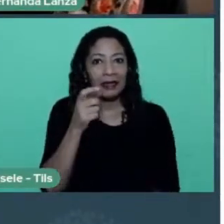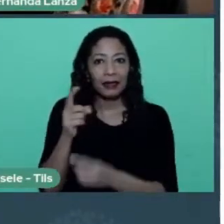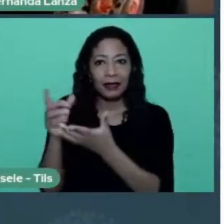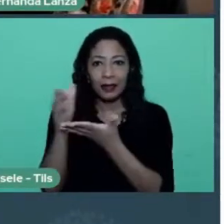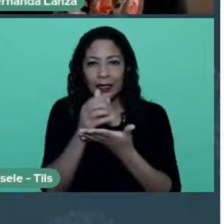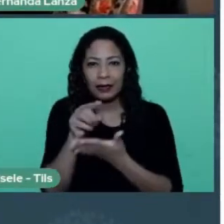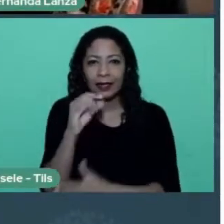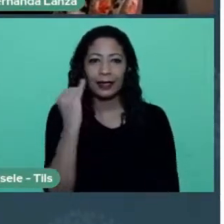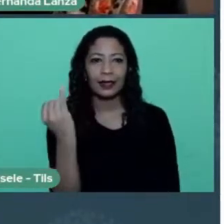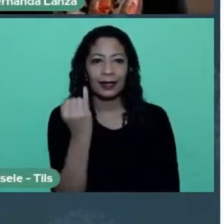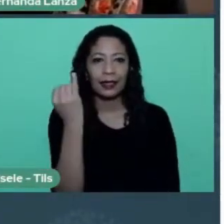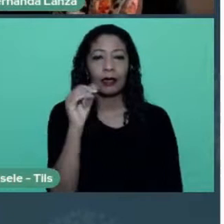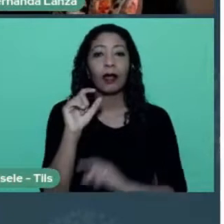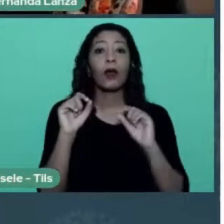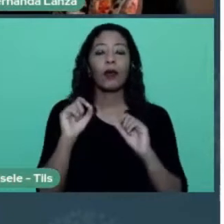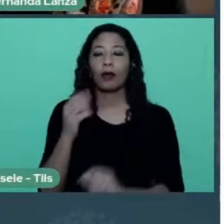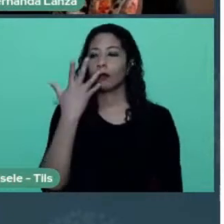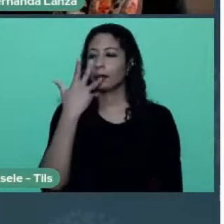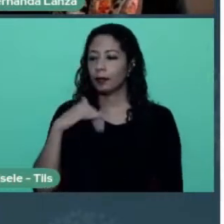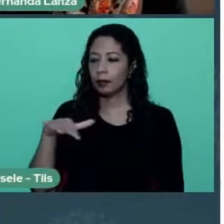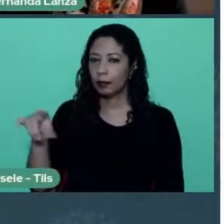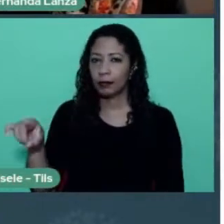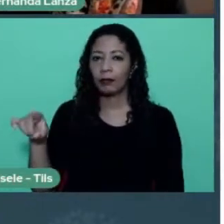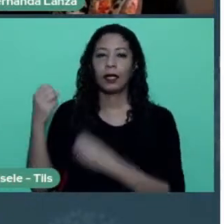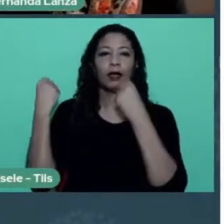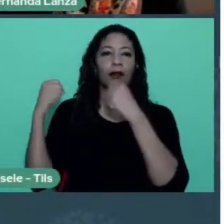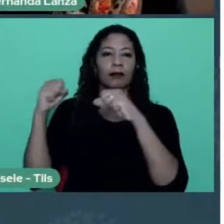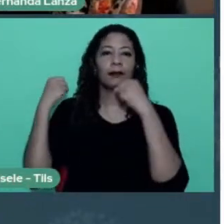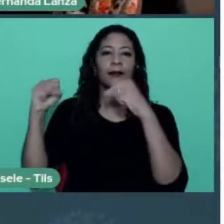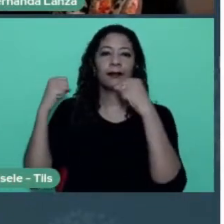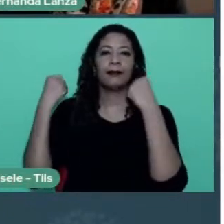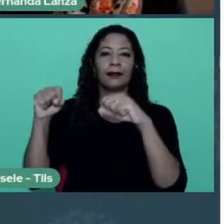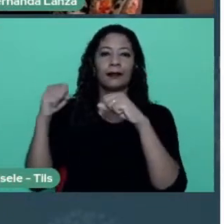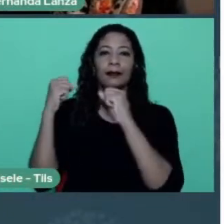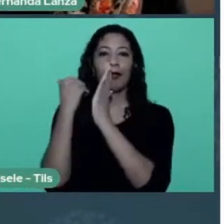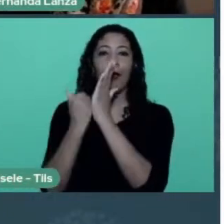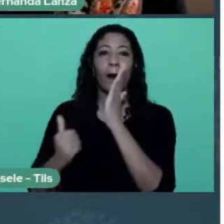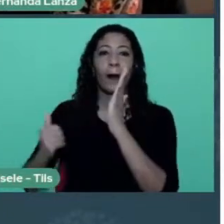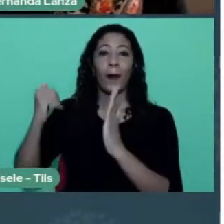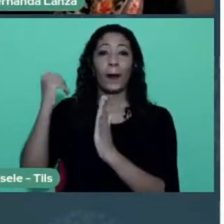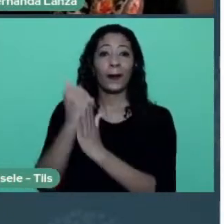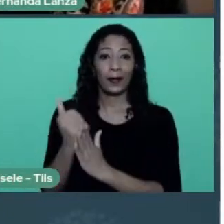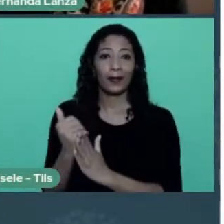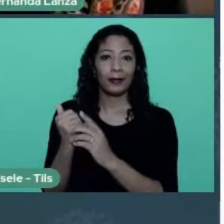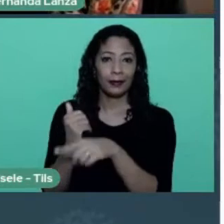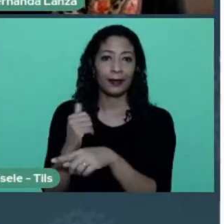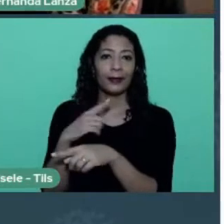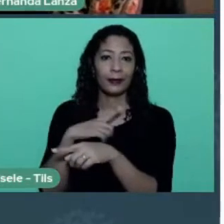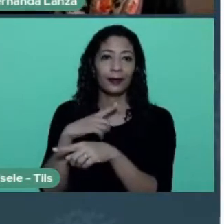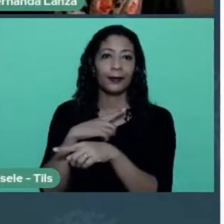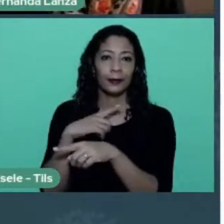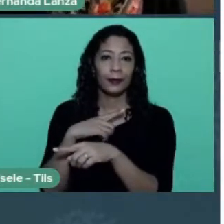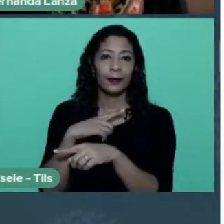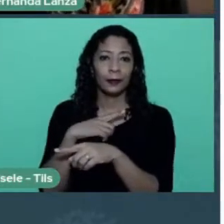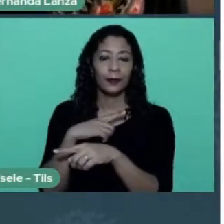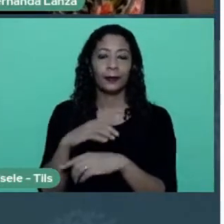importante, é que as crianças que realizaram atividade física, que aumentaram a atividade, que elas aumentaram